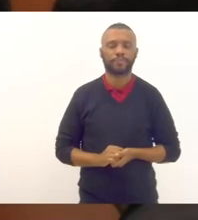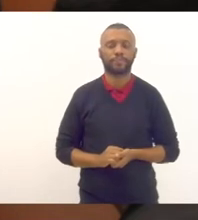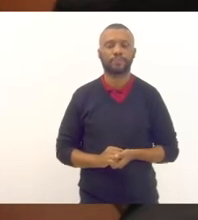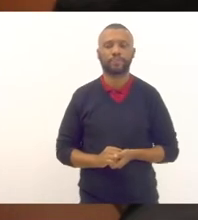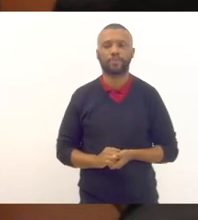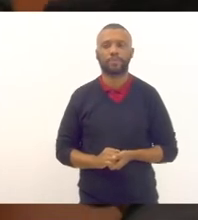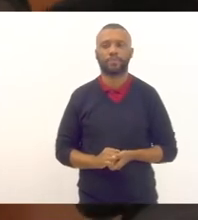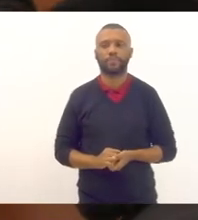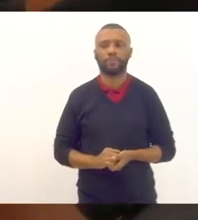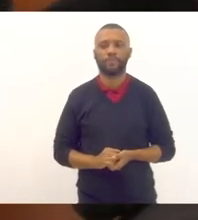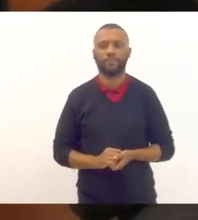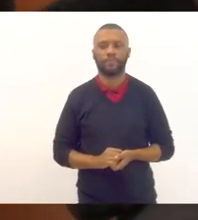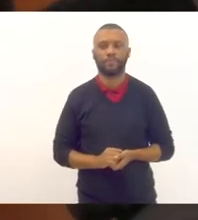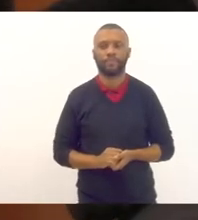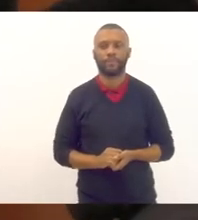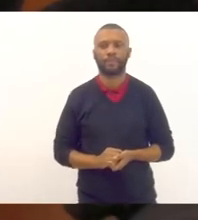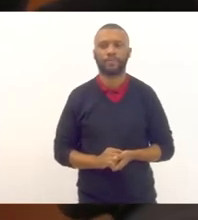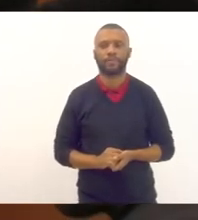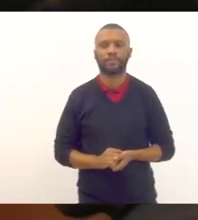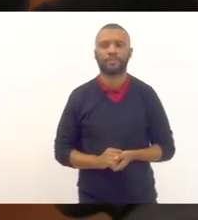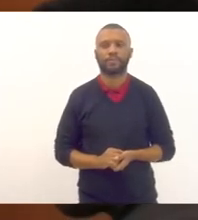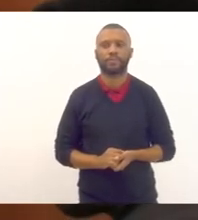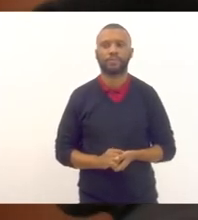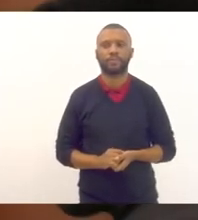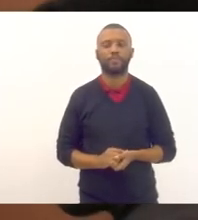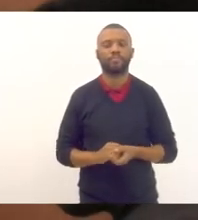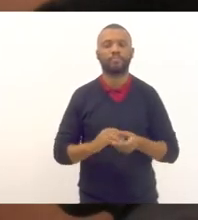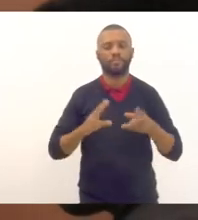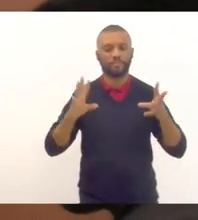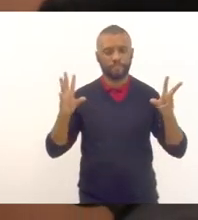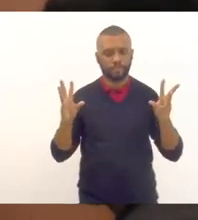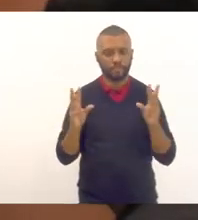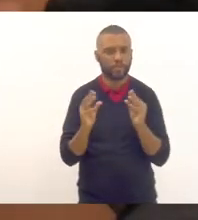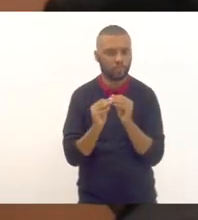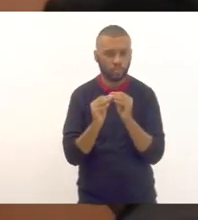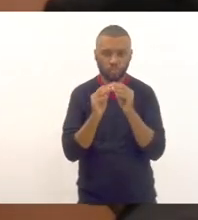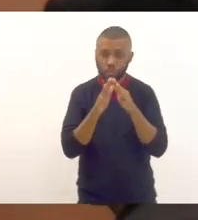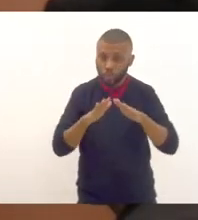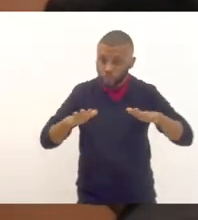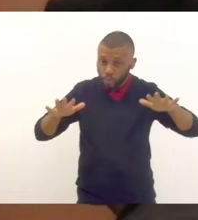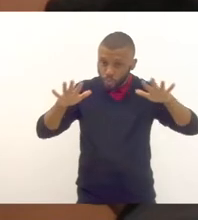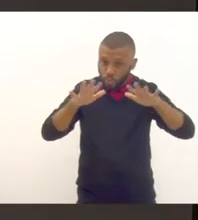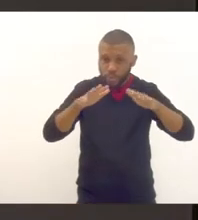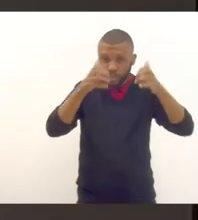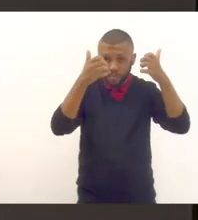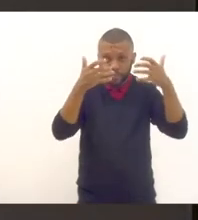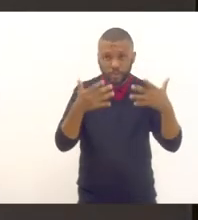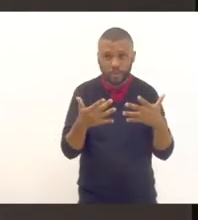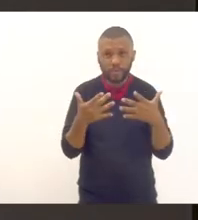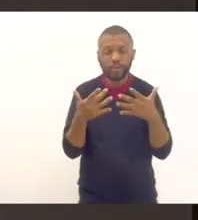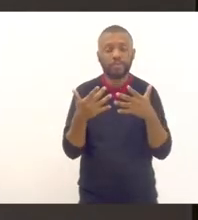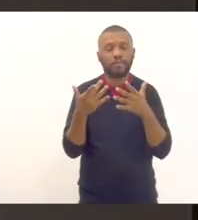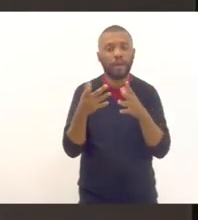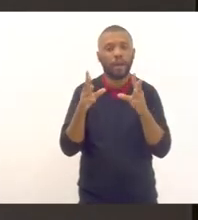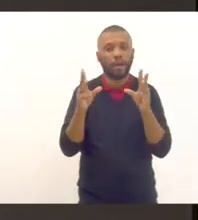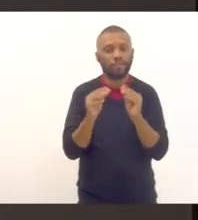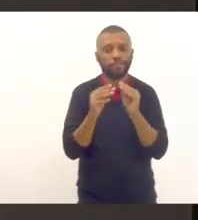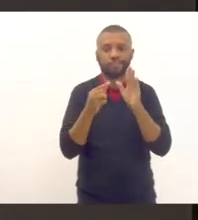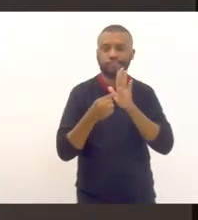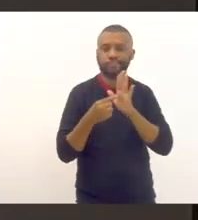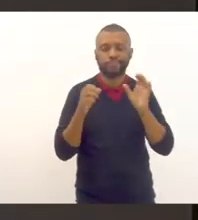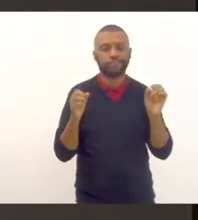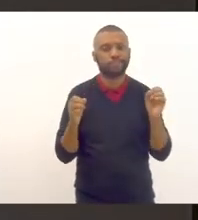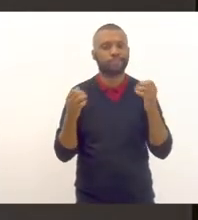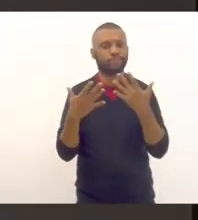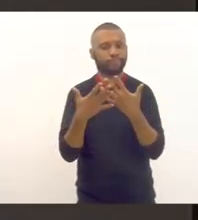carioca. Pode passar, Rafinha. Resumo de tudo isso que a gente falou aqui, acabando essa apresentação,